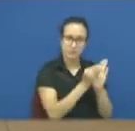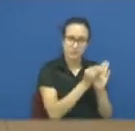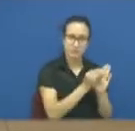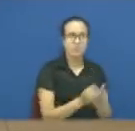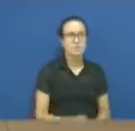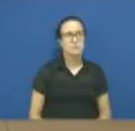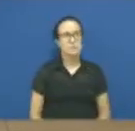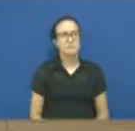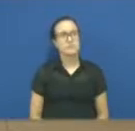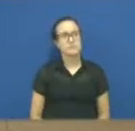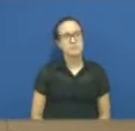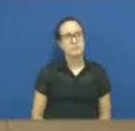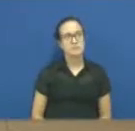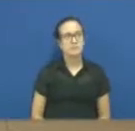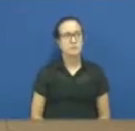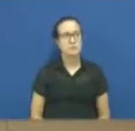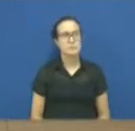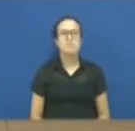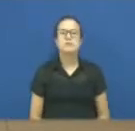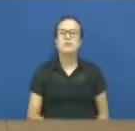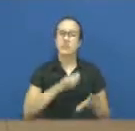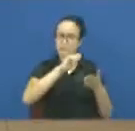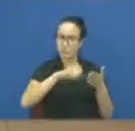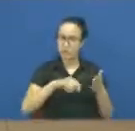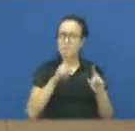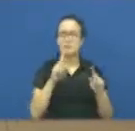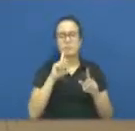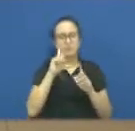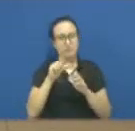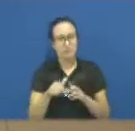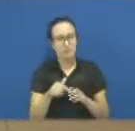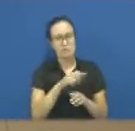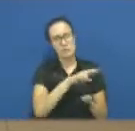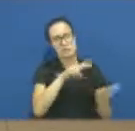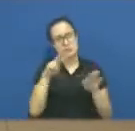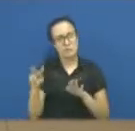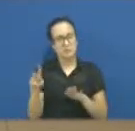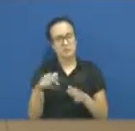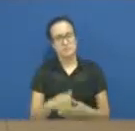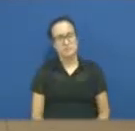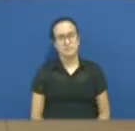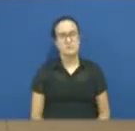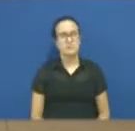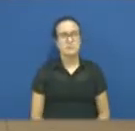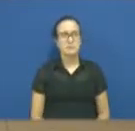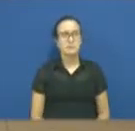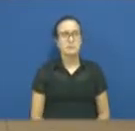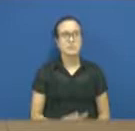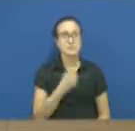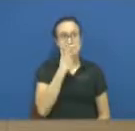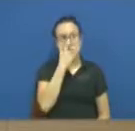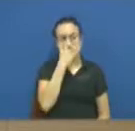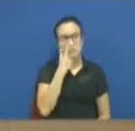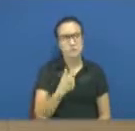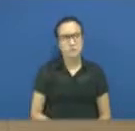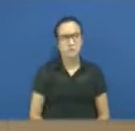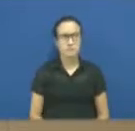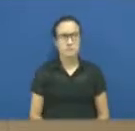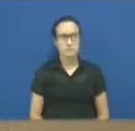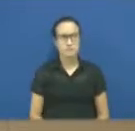nesta correção de inexatidão de texto, cujo autógrafo deverá ser emitido ainda nesta semana. Apreciaremos agora o projeto